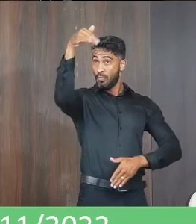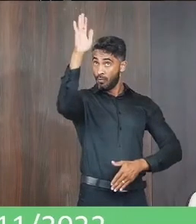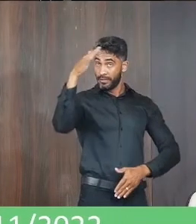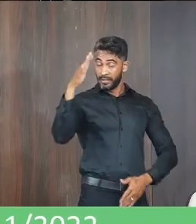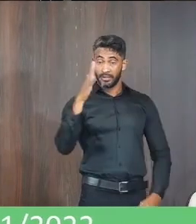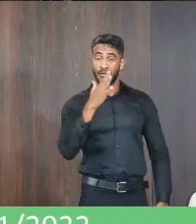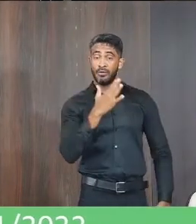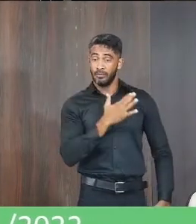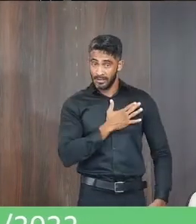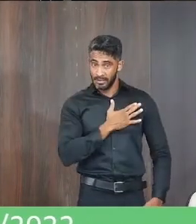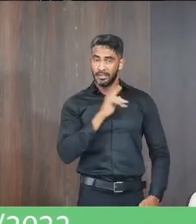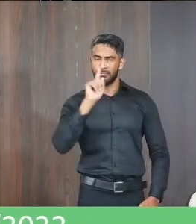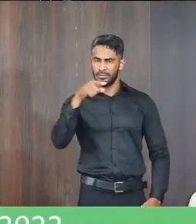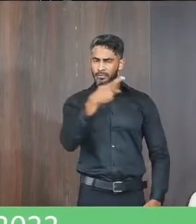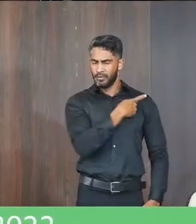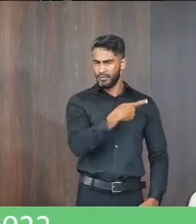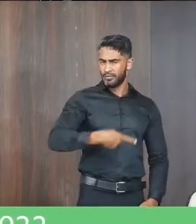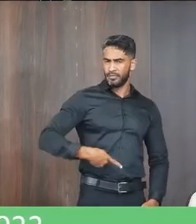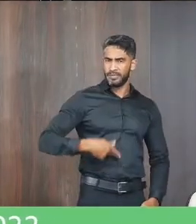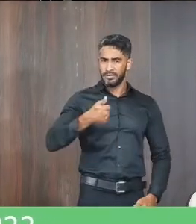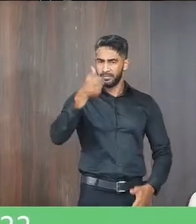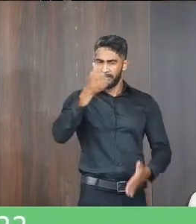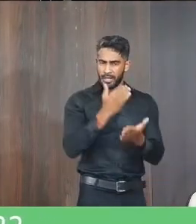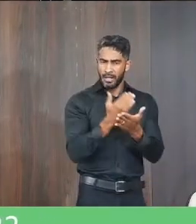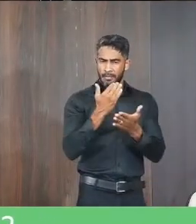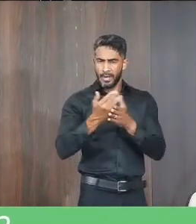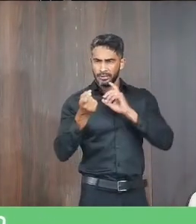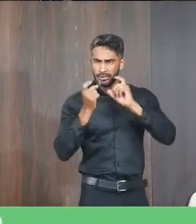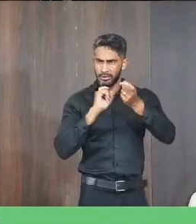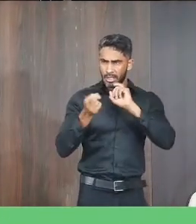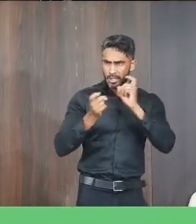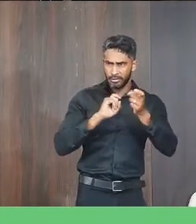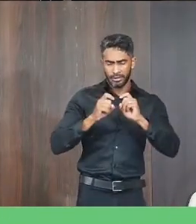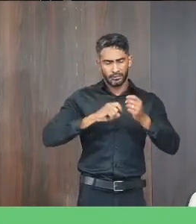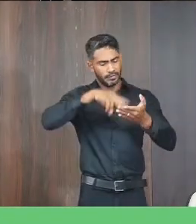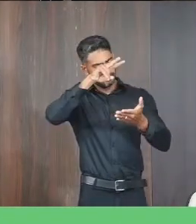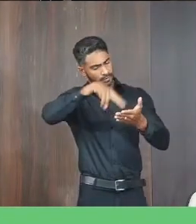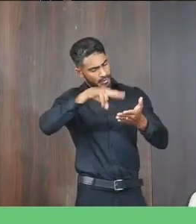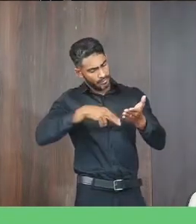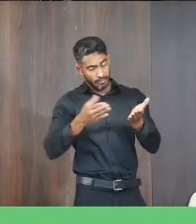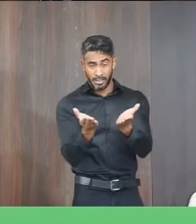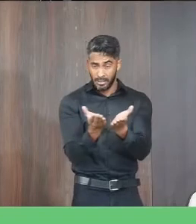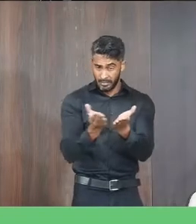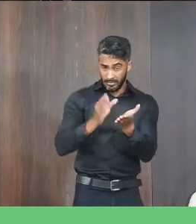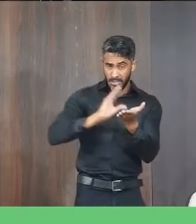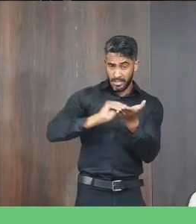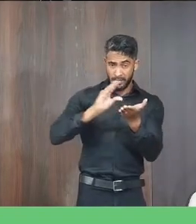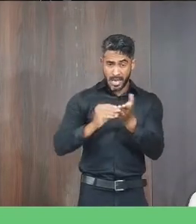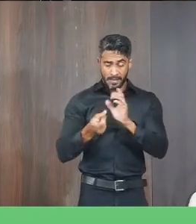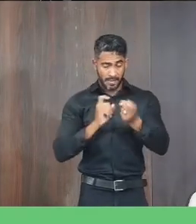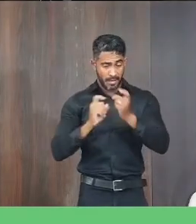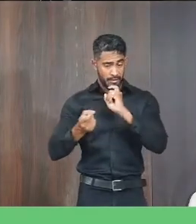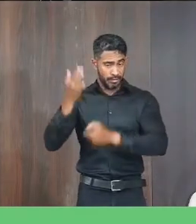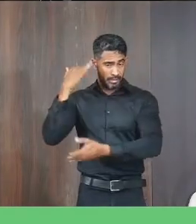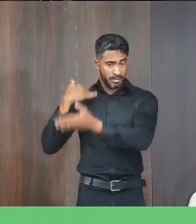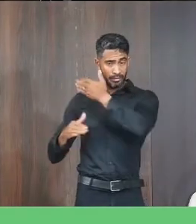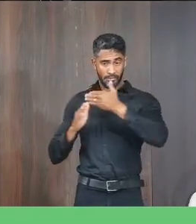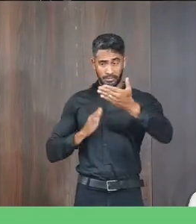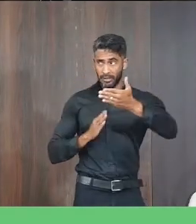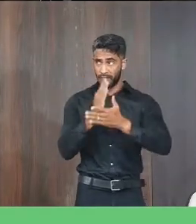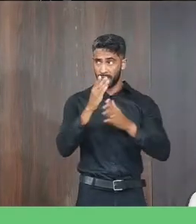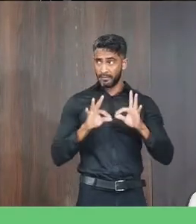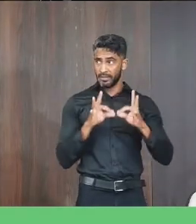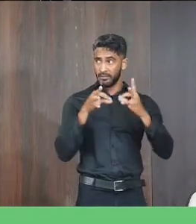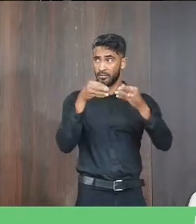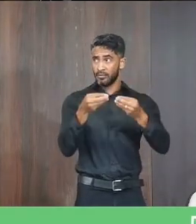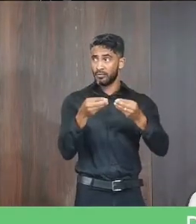brasileiro. Após, o senhor presidente passou para a primeira parte da reunião, foi feita a leitura bíblica e data da reunião anterior, que foi aprovada sem